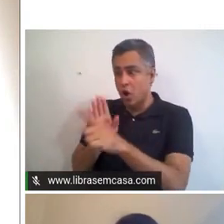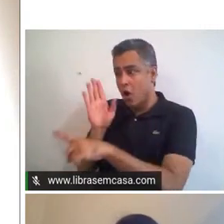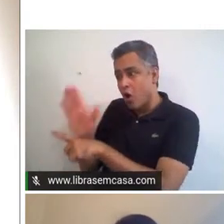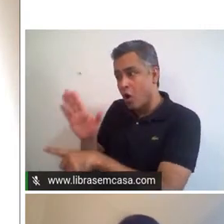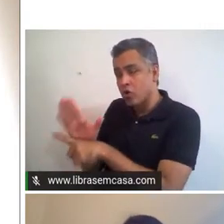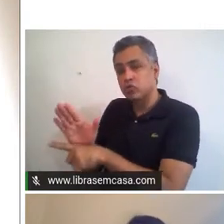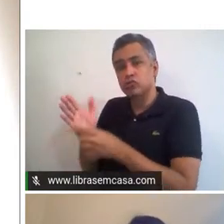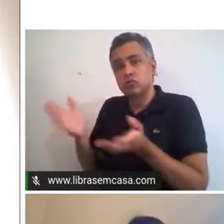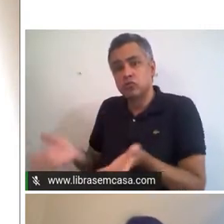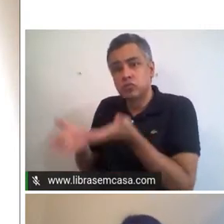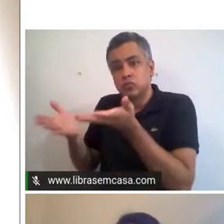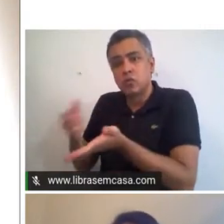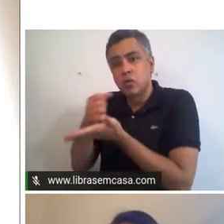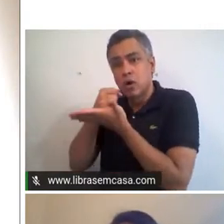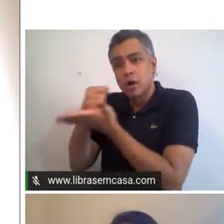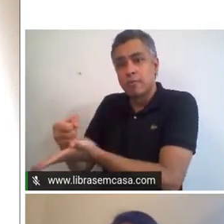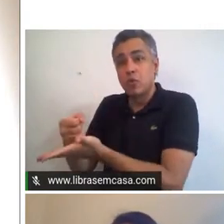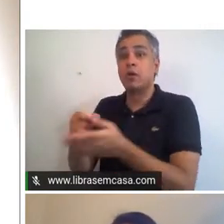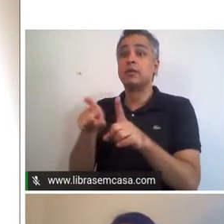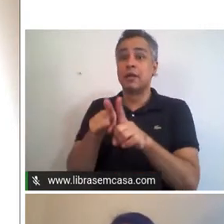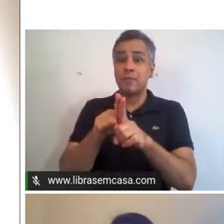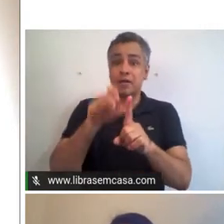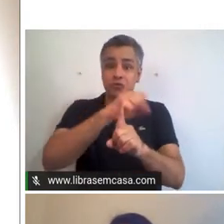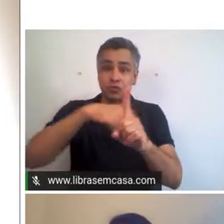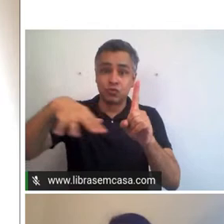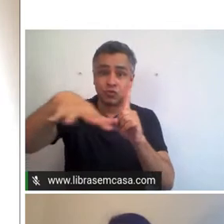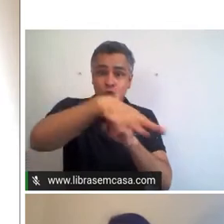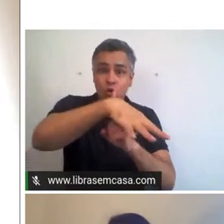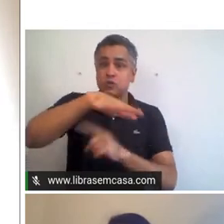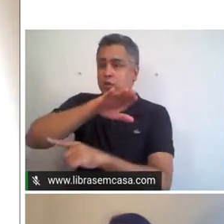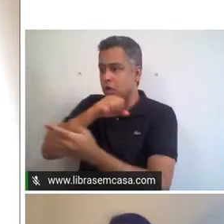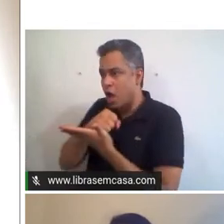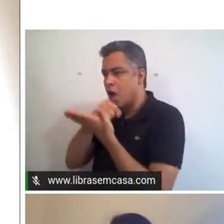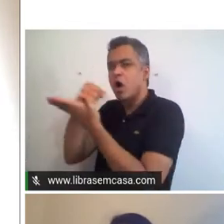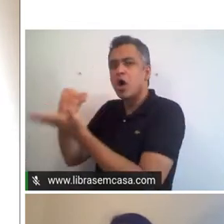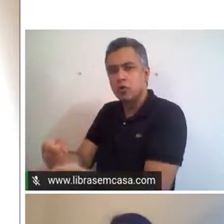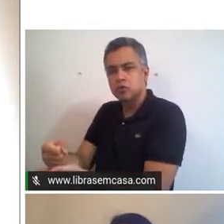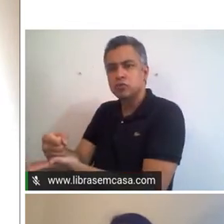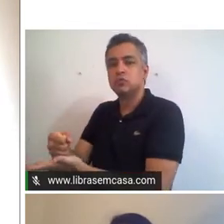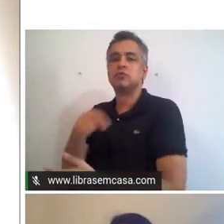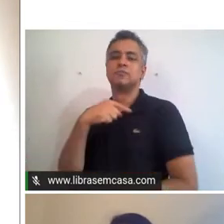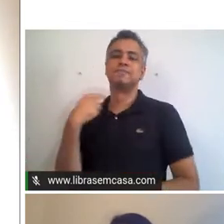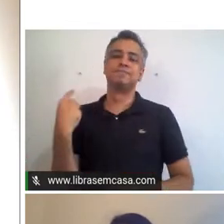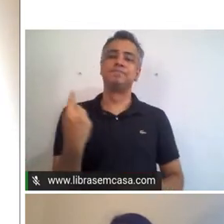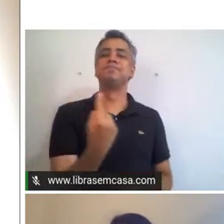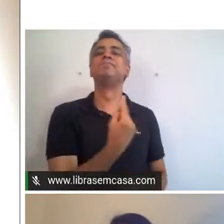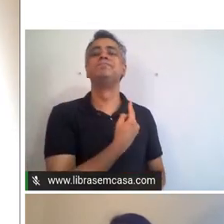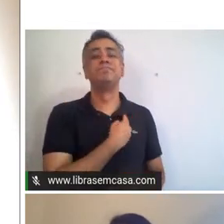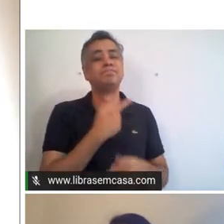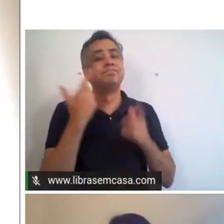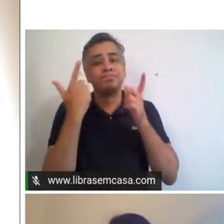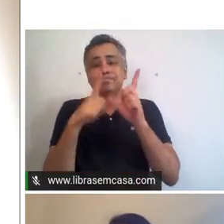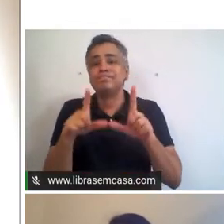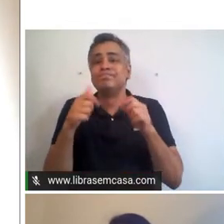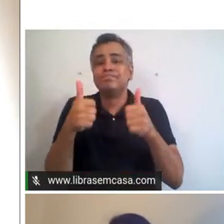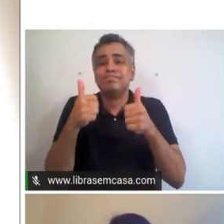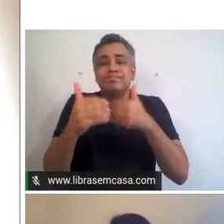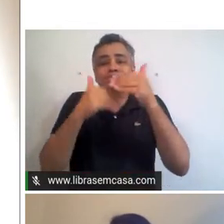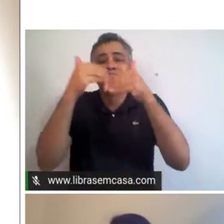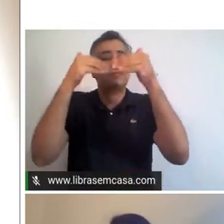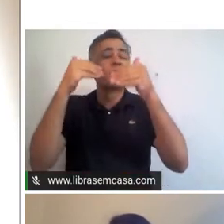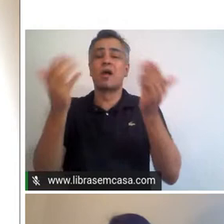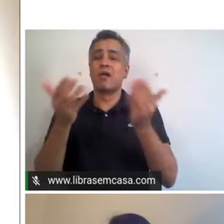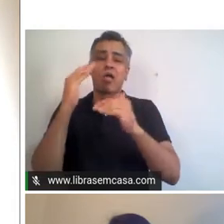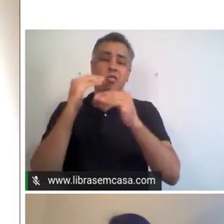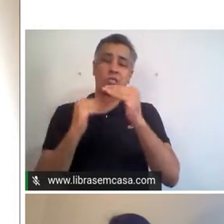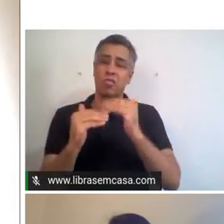e uma sociedade que também apoiasse essas medidas, certamente nós não estaríamos caminhando para o beco que nós estamos caminhando a